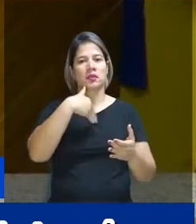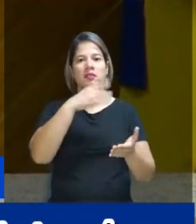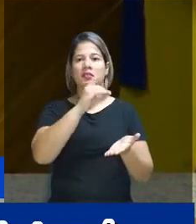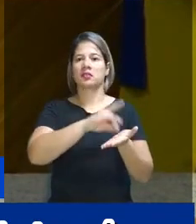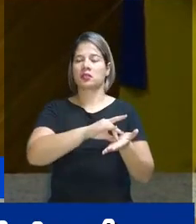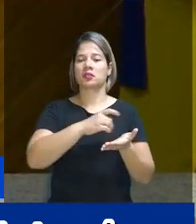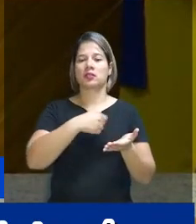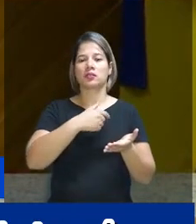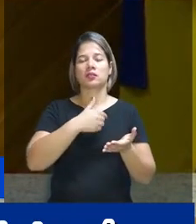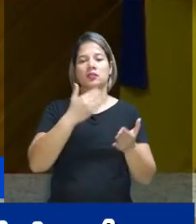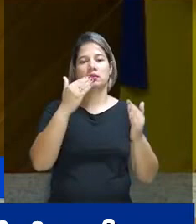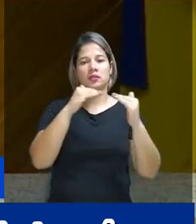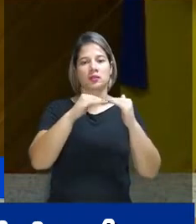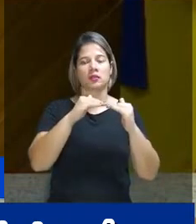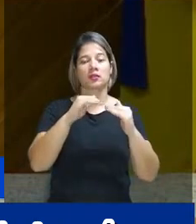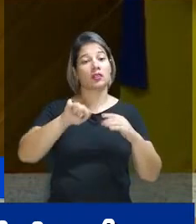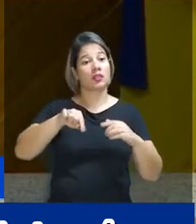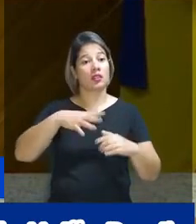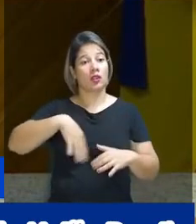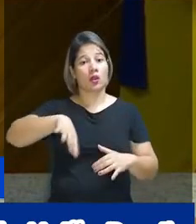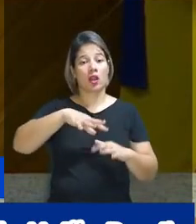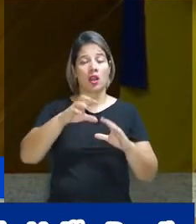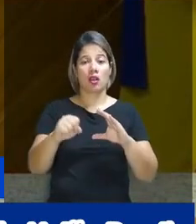Tribunal Regional Eleitoral do Amapá,